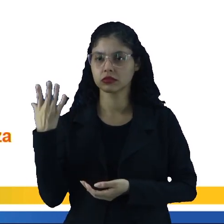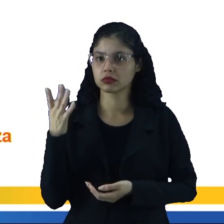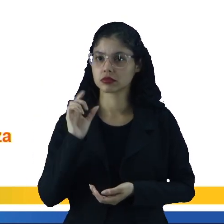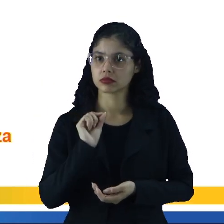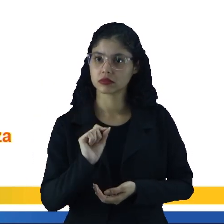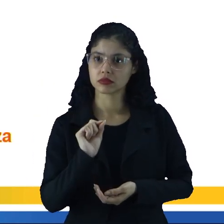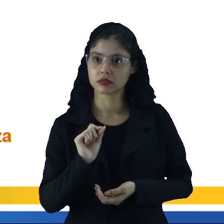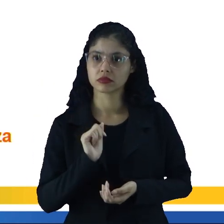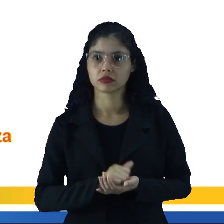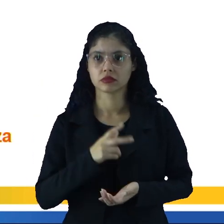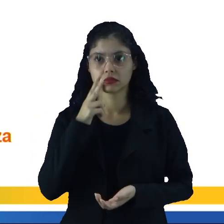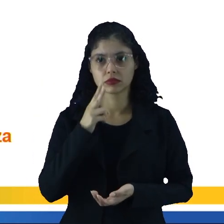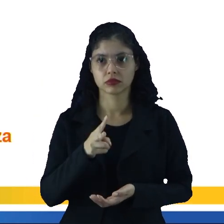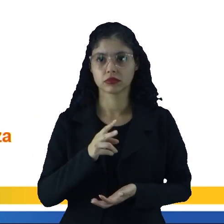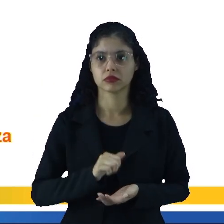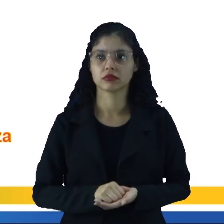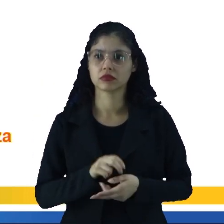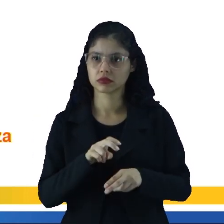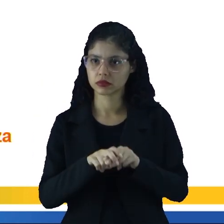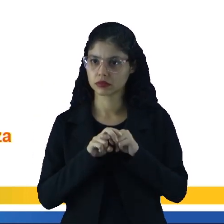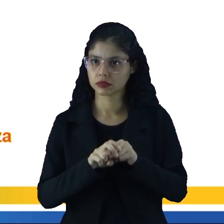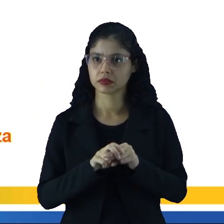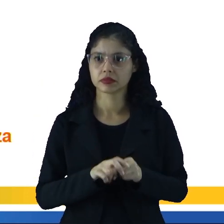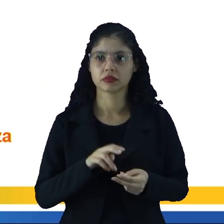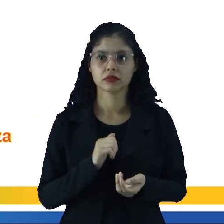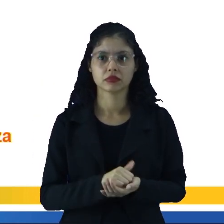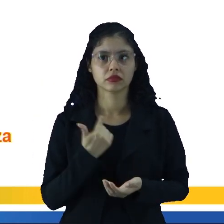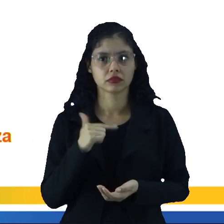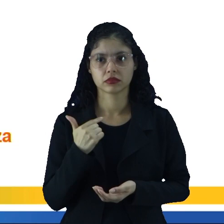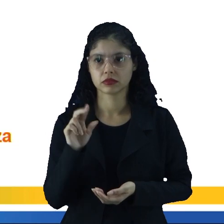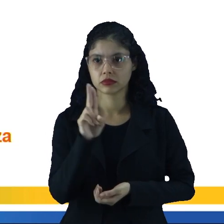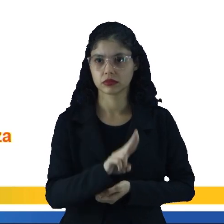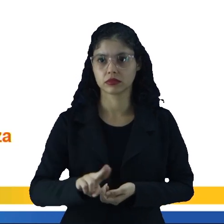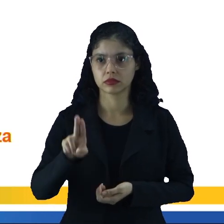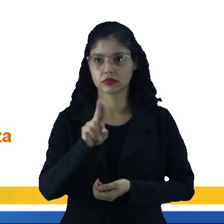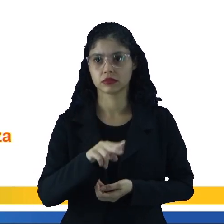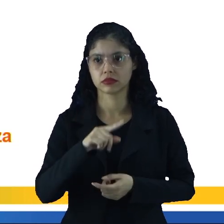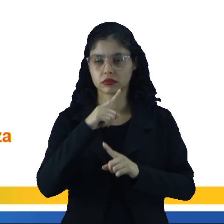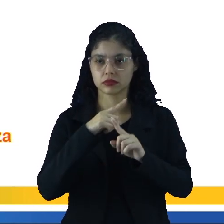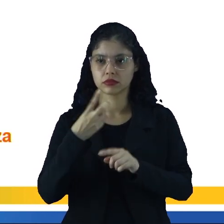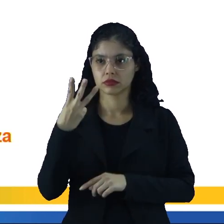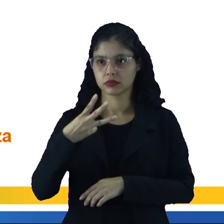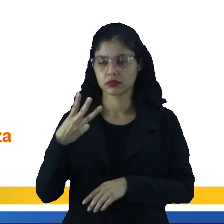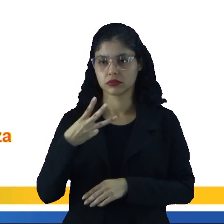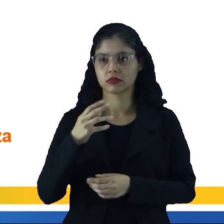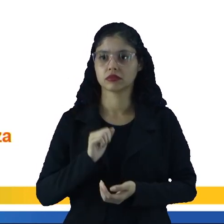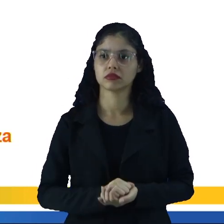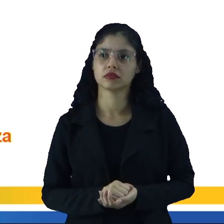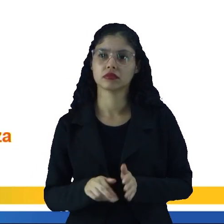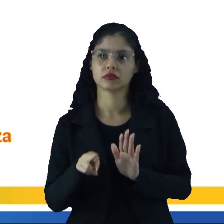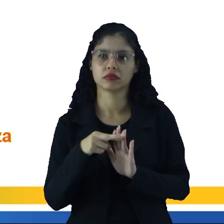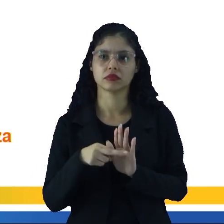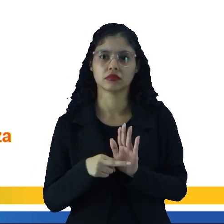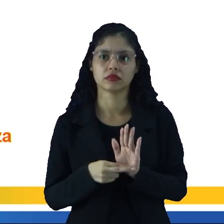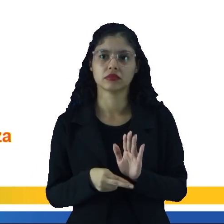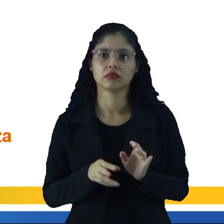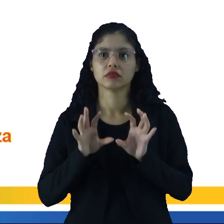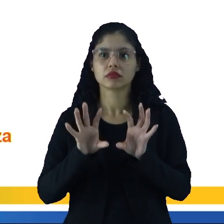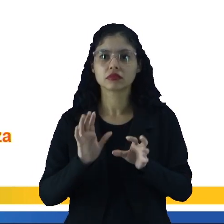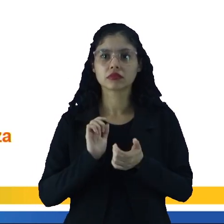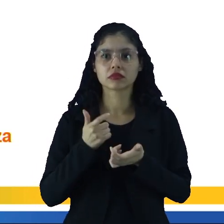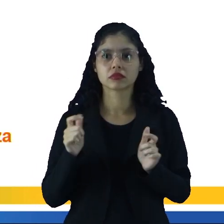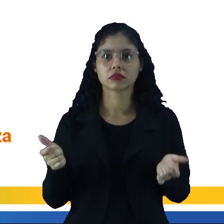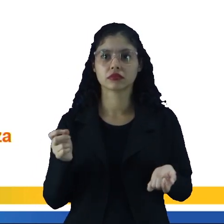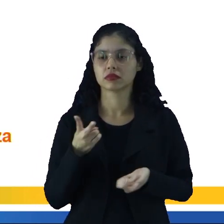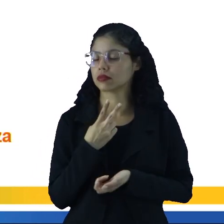aí, tá? A gente vai ver que, portanto, não dá para usar a regra de 3, tá? Com isso, a